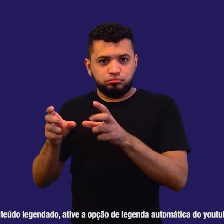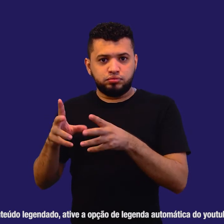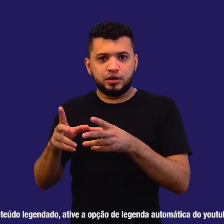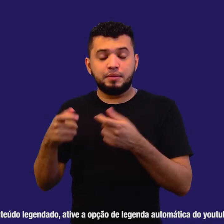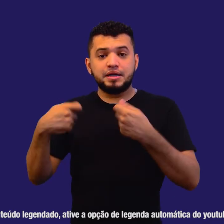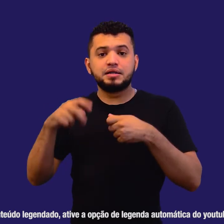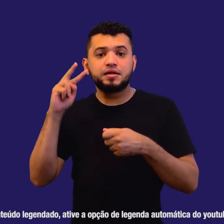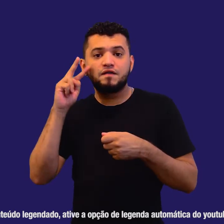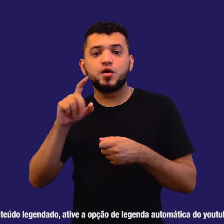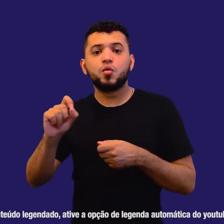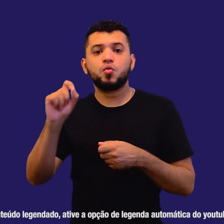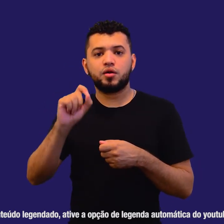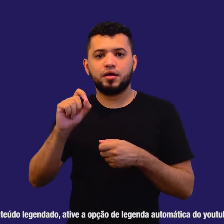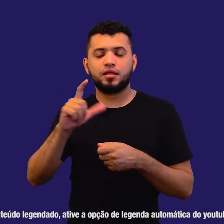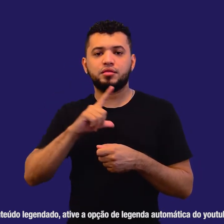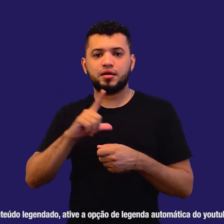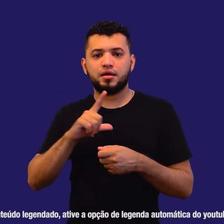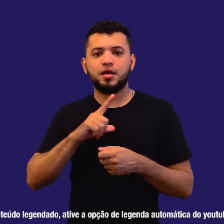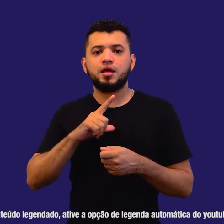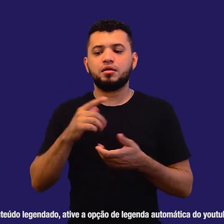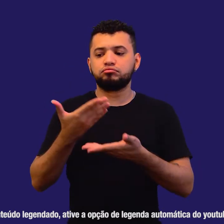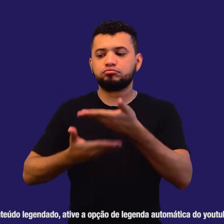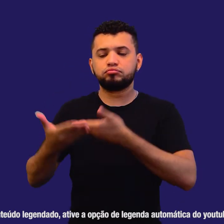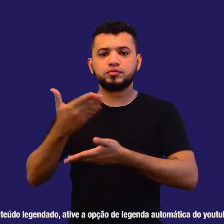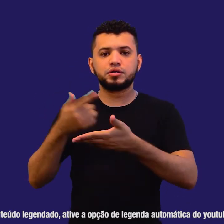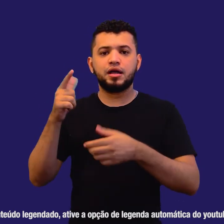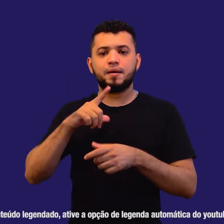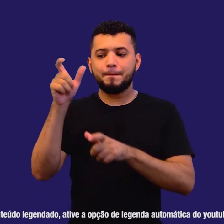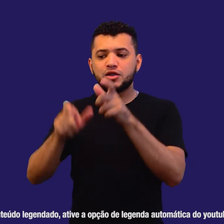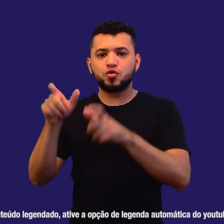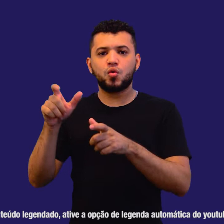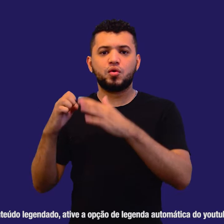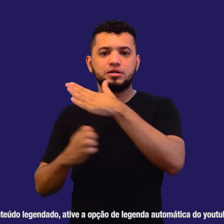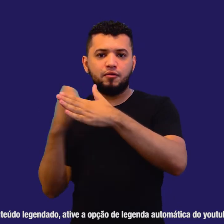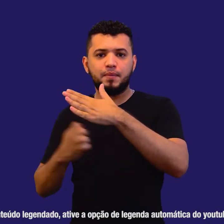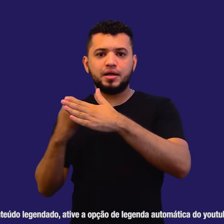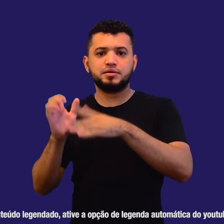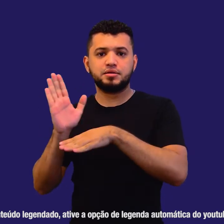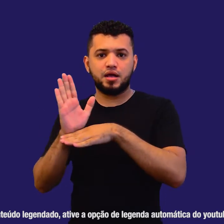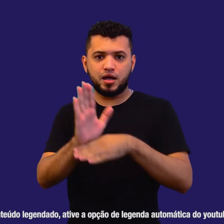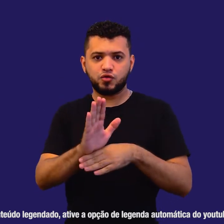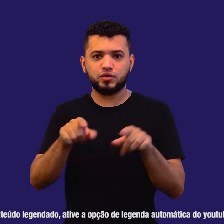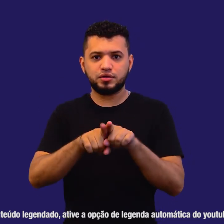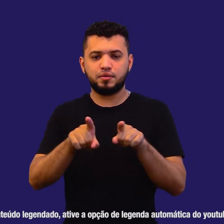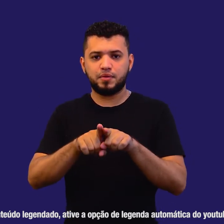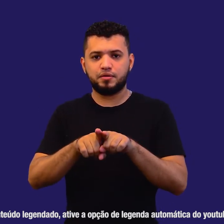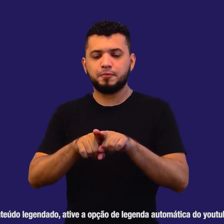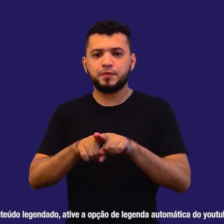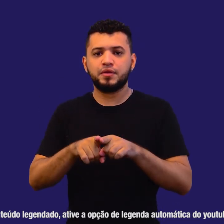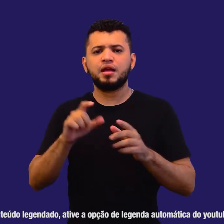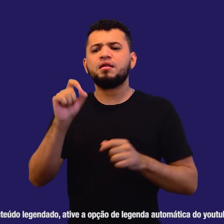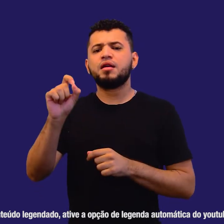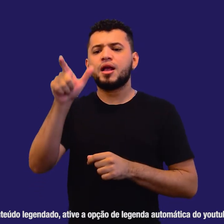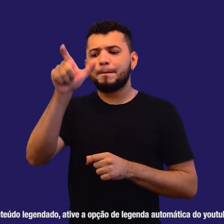seu negócio, visando ter uma rede composta por fornecedores que tenham sustentabilidade como propósito, ou seja, quem são